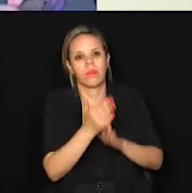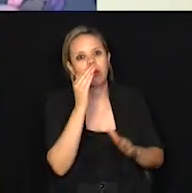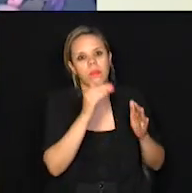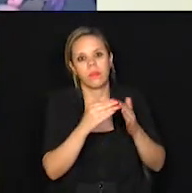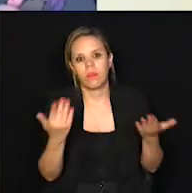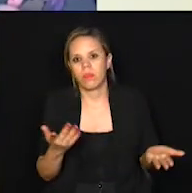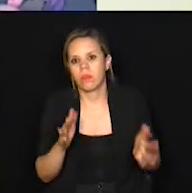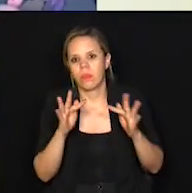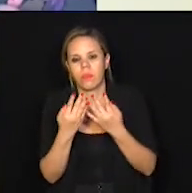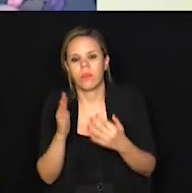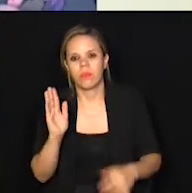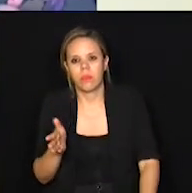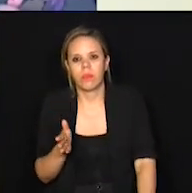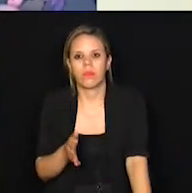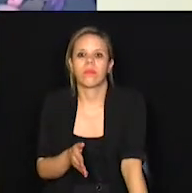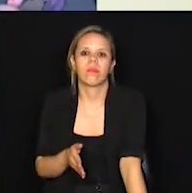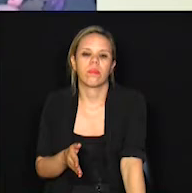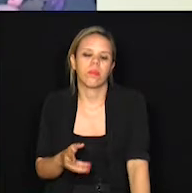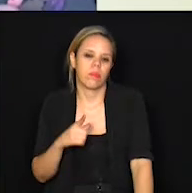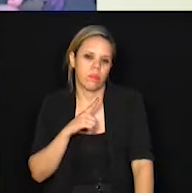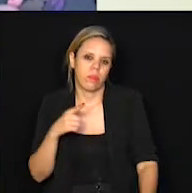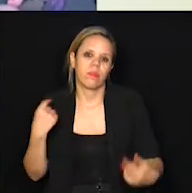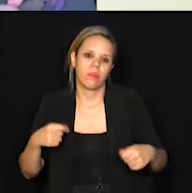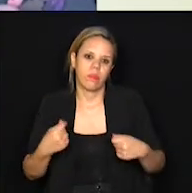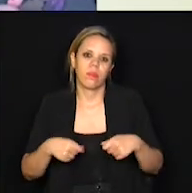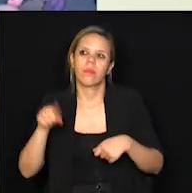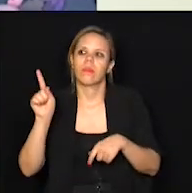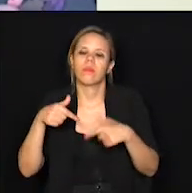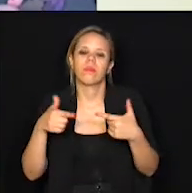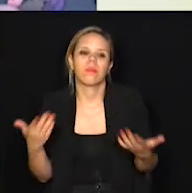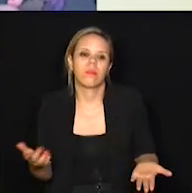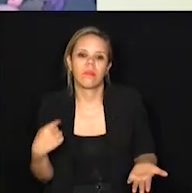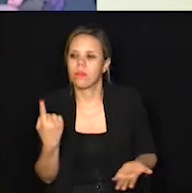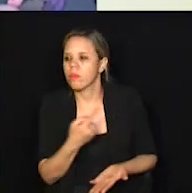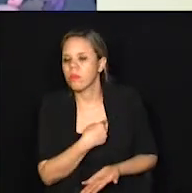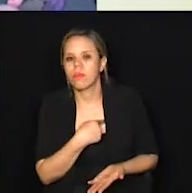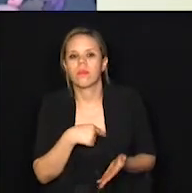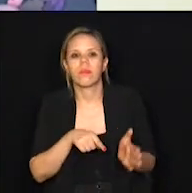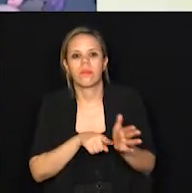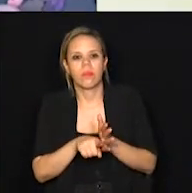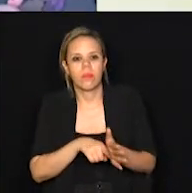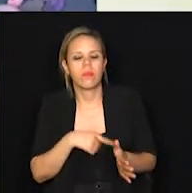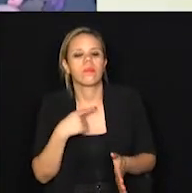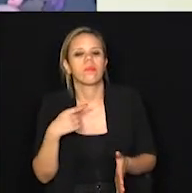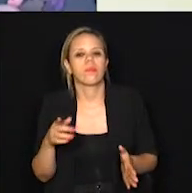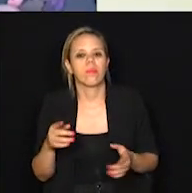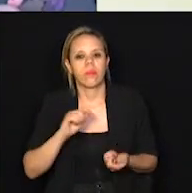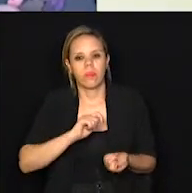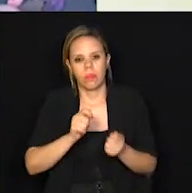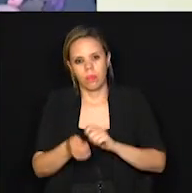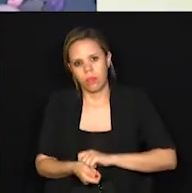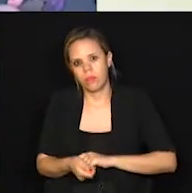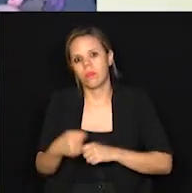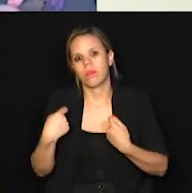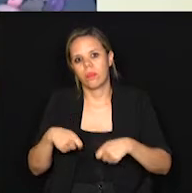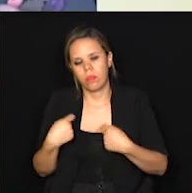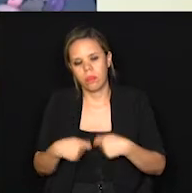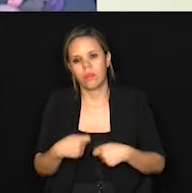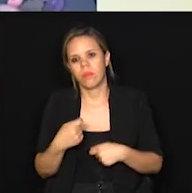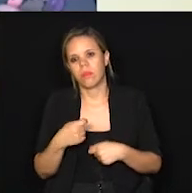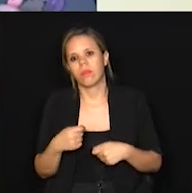Atendendo, né, o número máximo de 35% dos alunos matriculados. Aqui a gente deixa muito claro, talvez